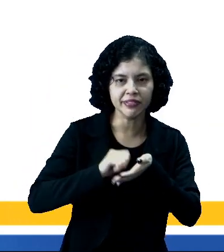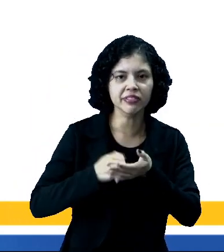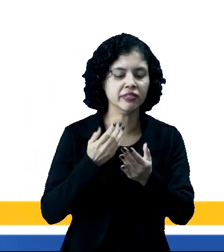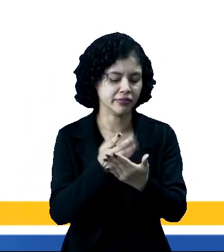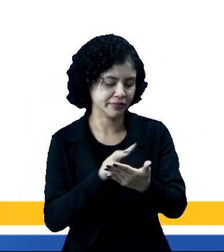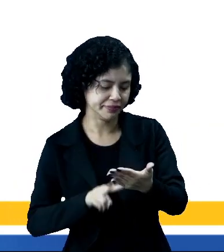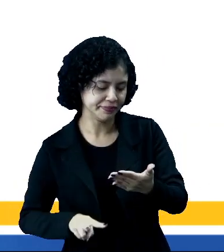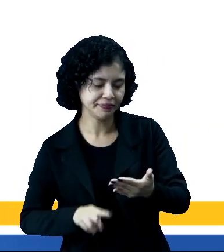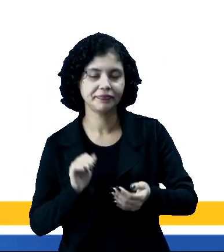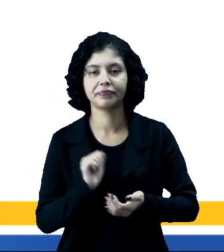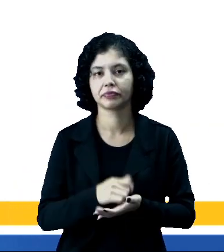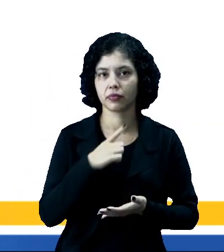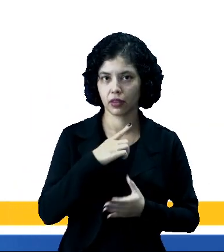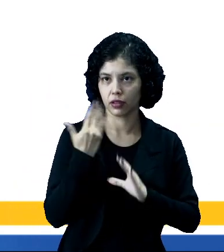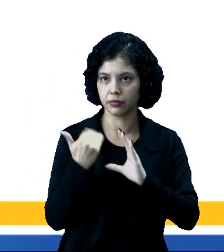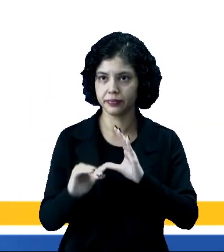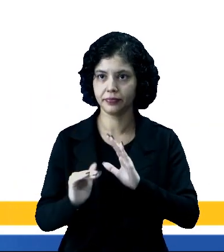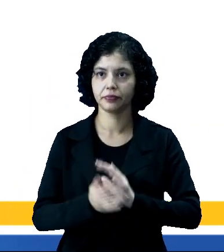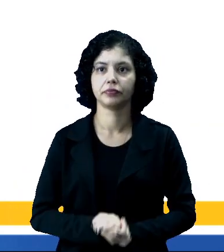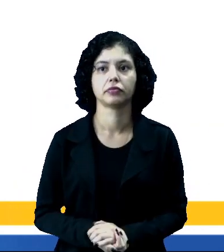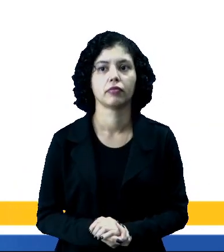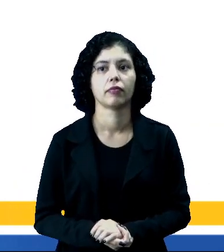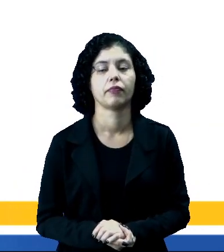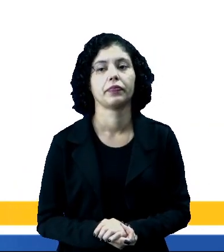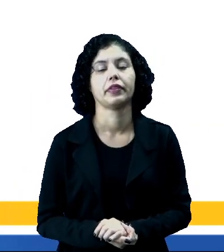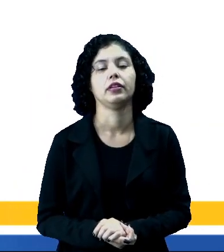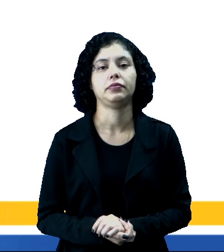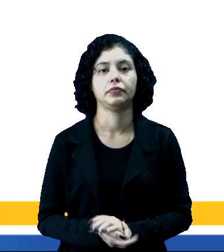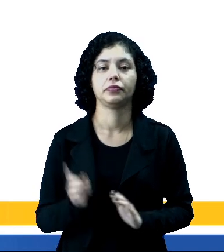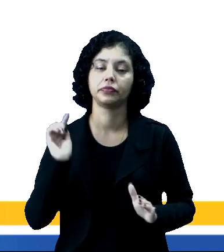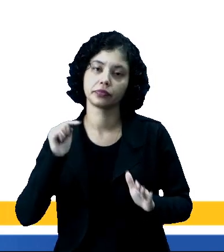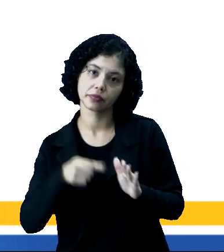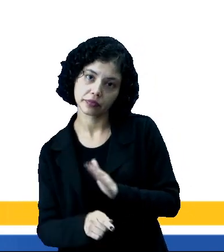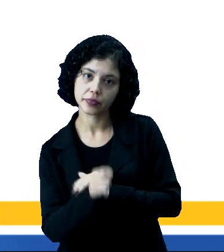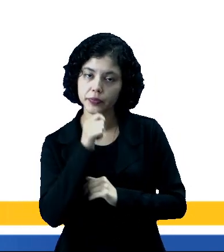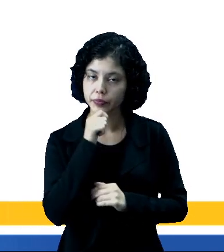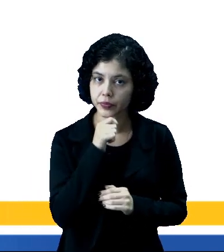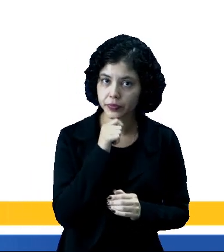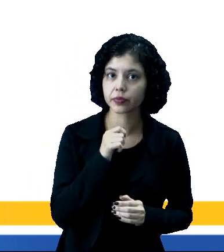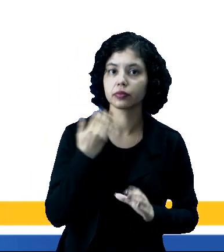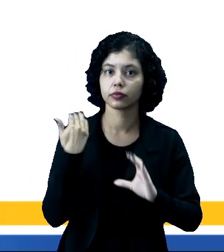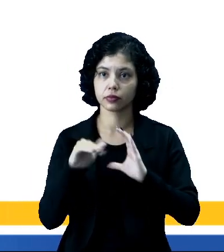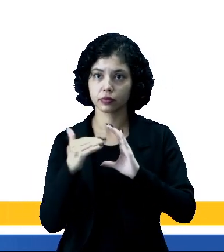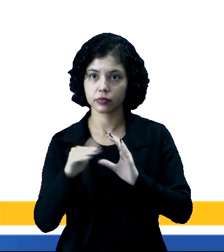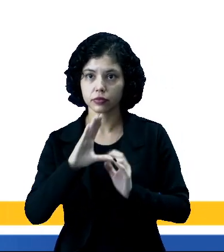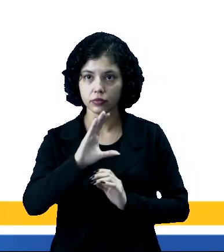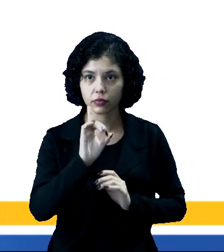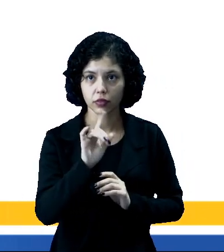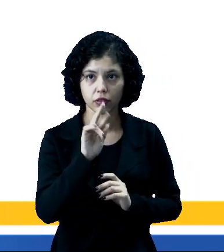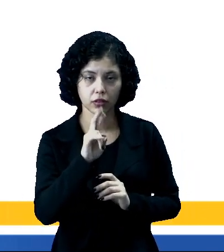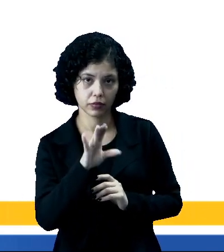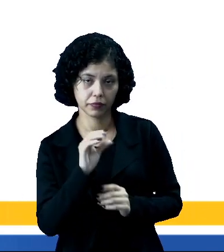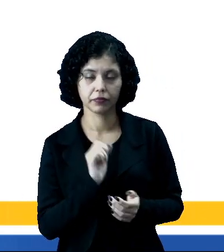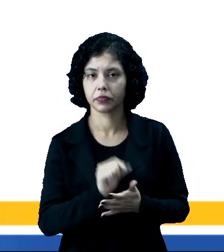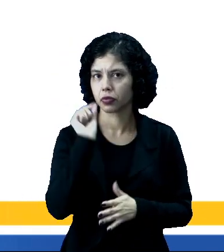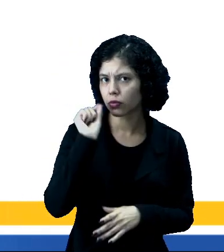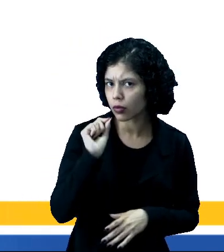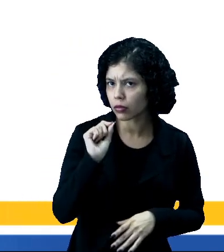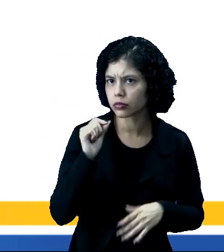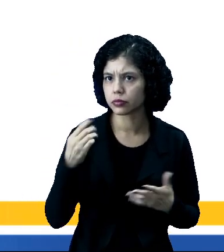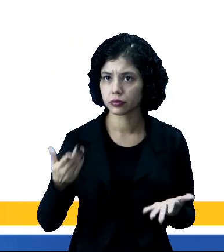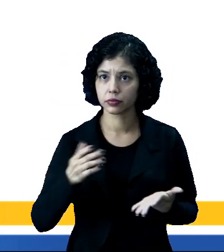que está lendo, né? Nós temos a mensagem. E aí, dentro da mensagem, né, nós temos o código. O que é o